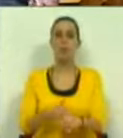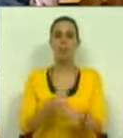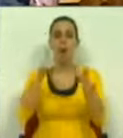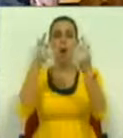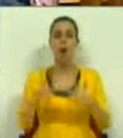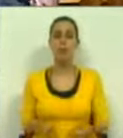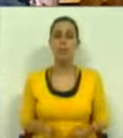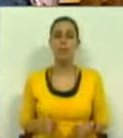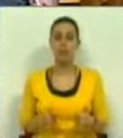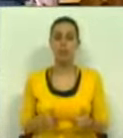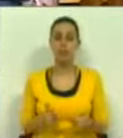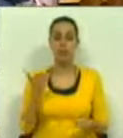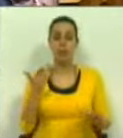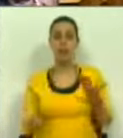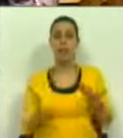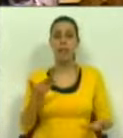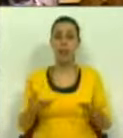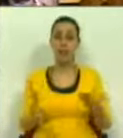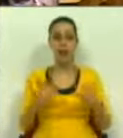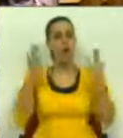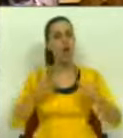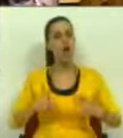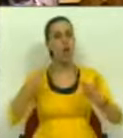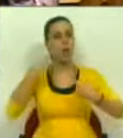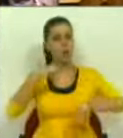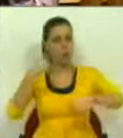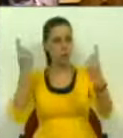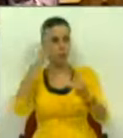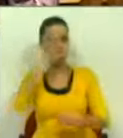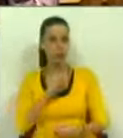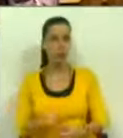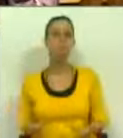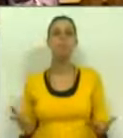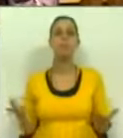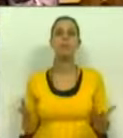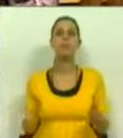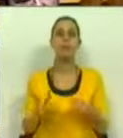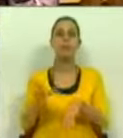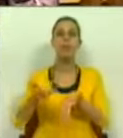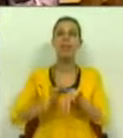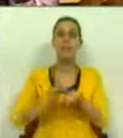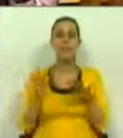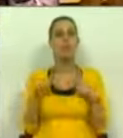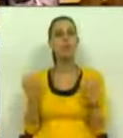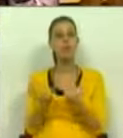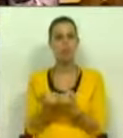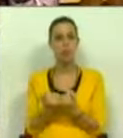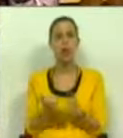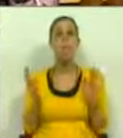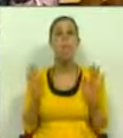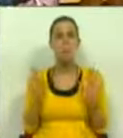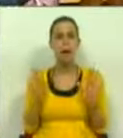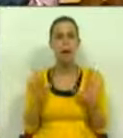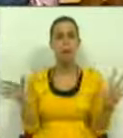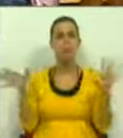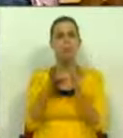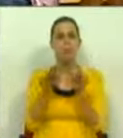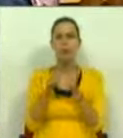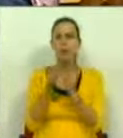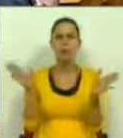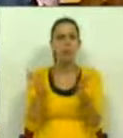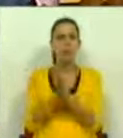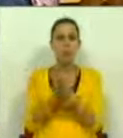o orçamento, equilibrar as contas públicas, ter sensibilidade social, mas conjugar